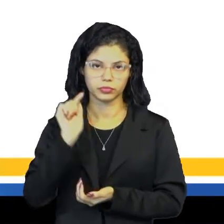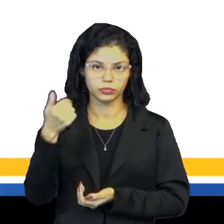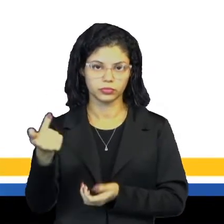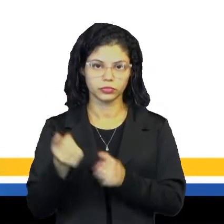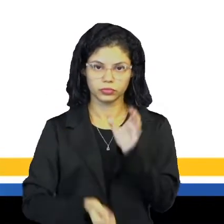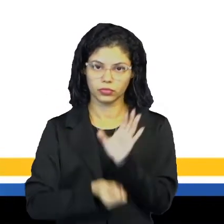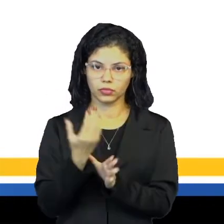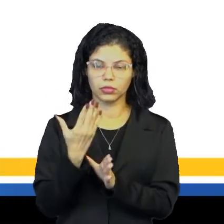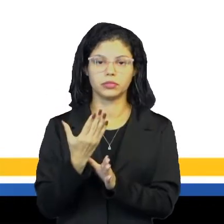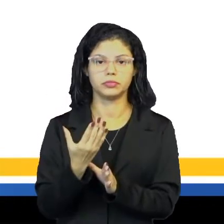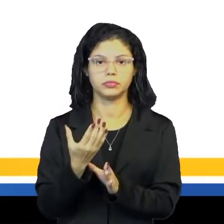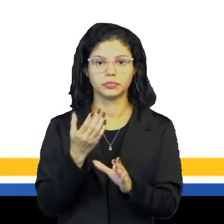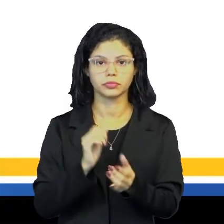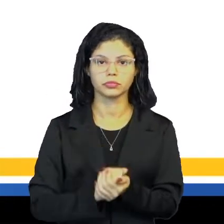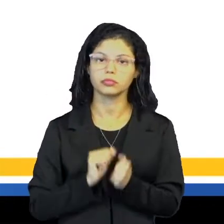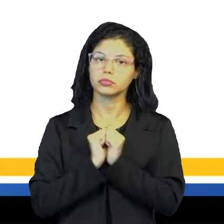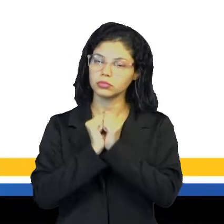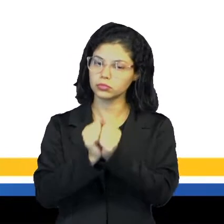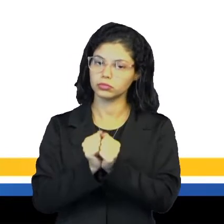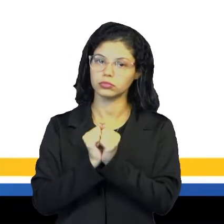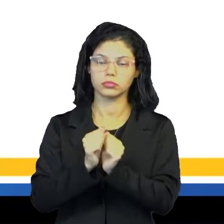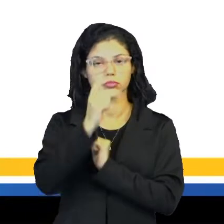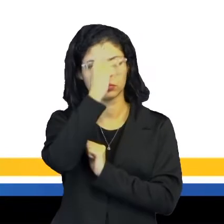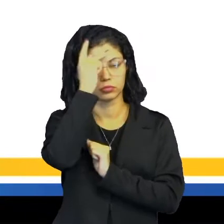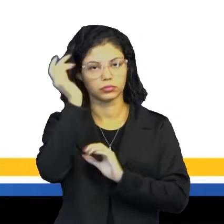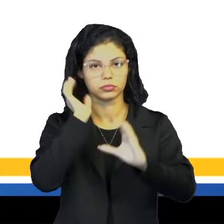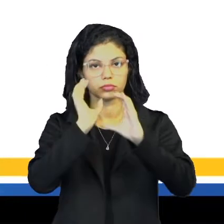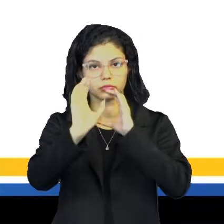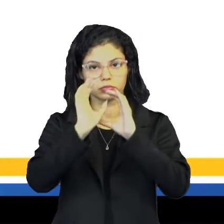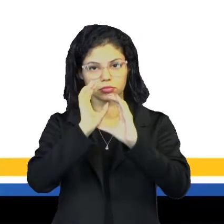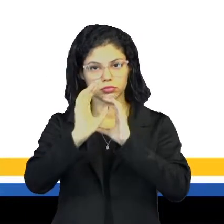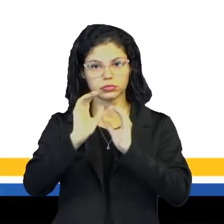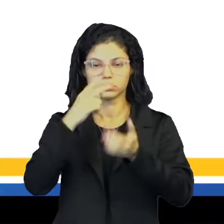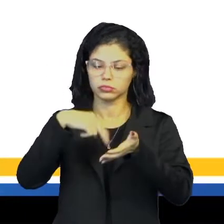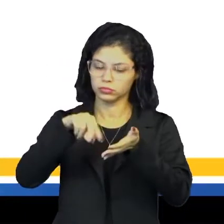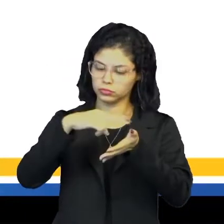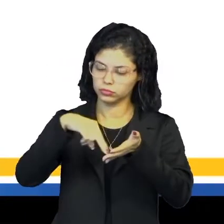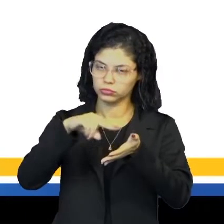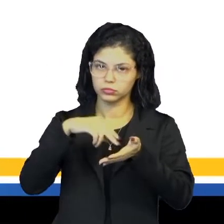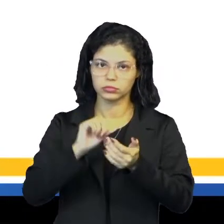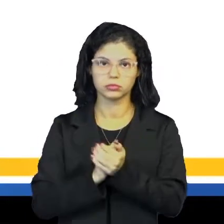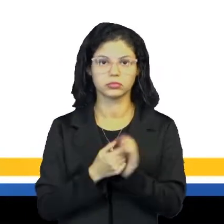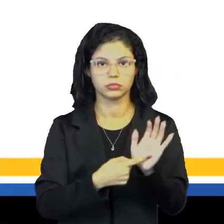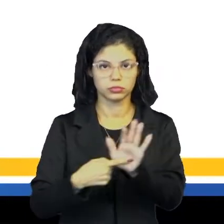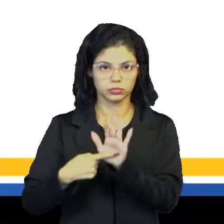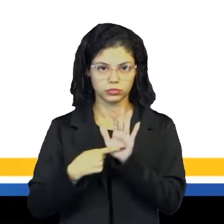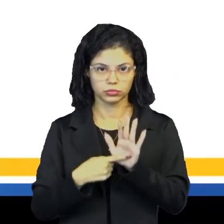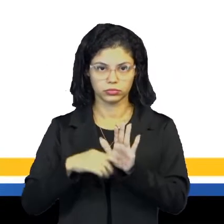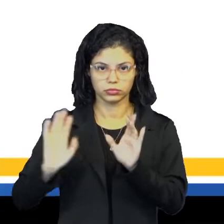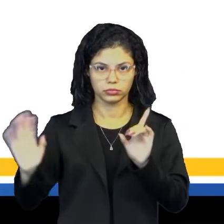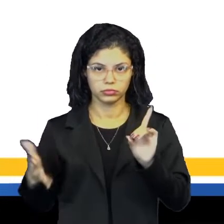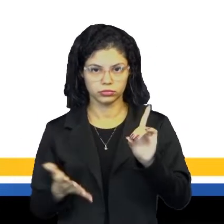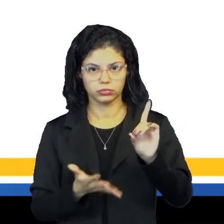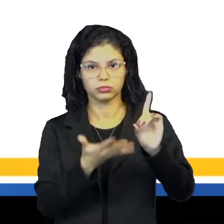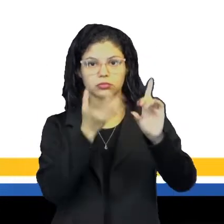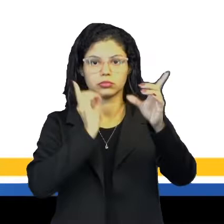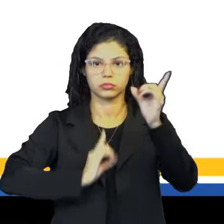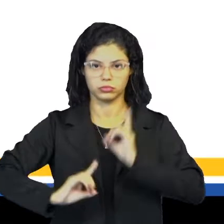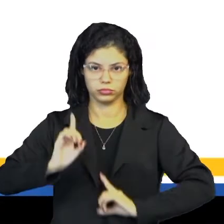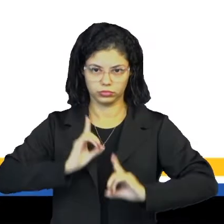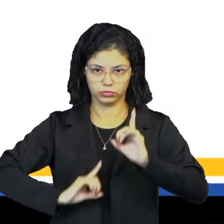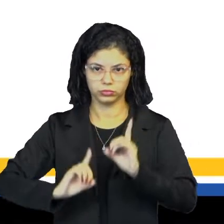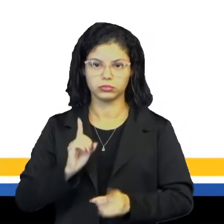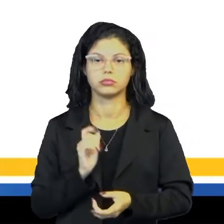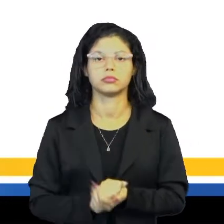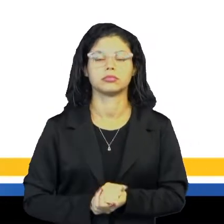Depois surgiu o coro, um conjunto de pessoas que cantava e dançava homenageando o Dionísio. Então nós